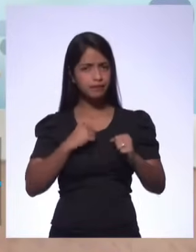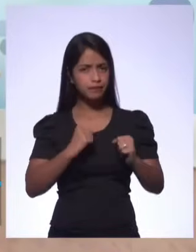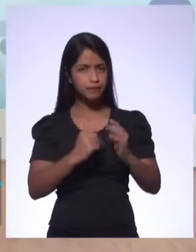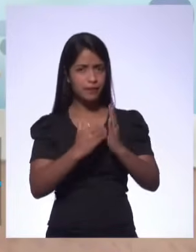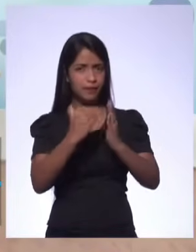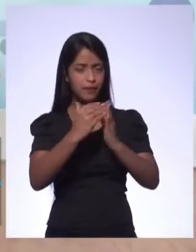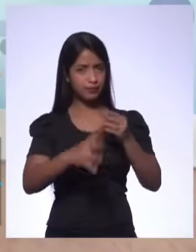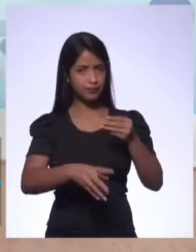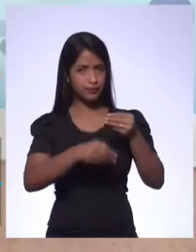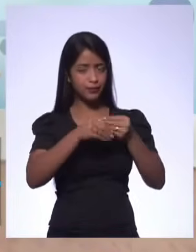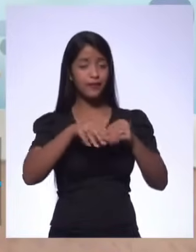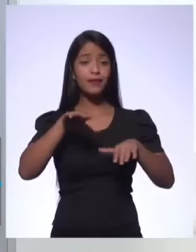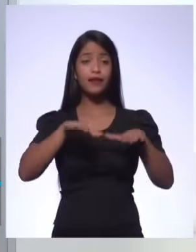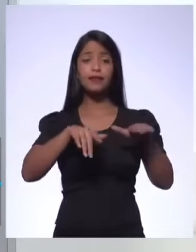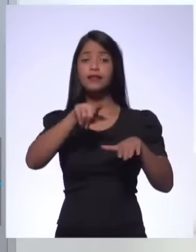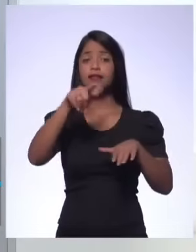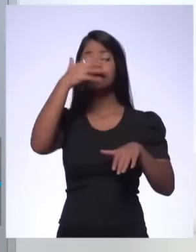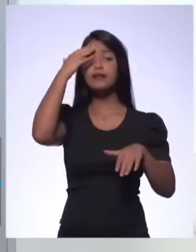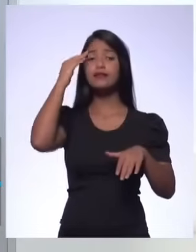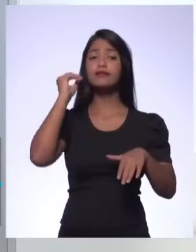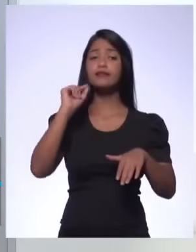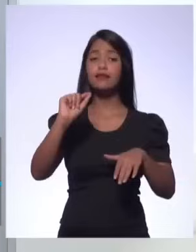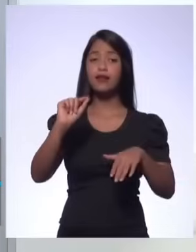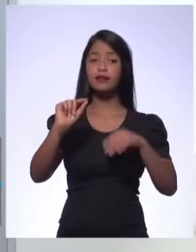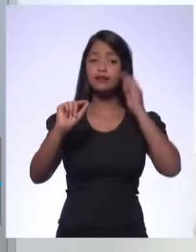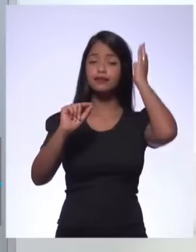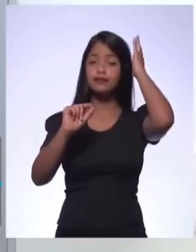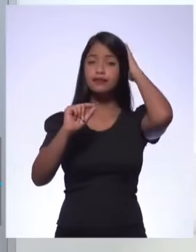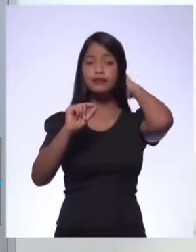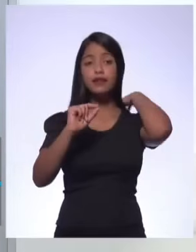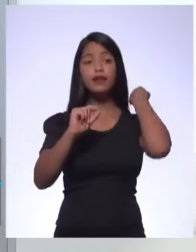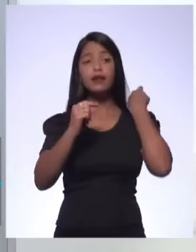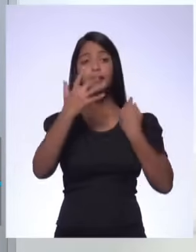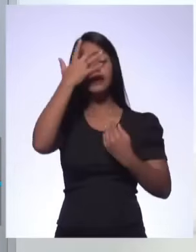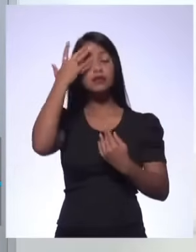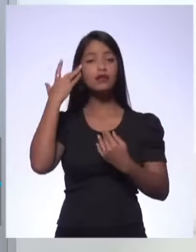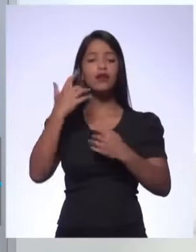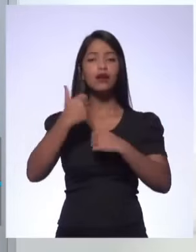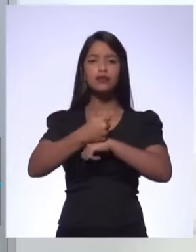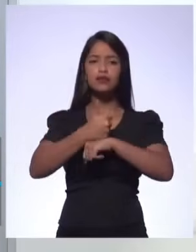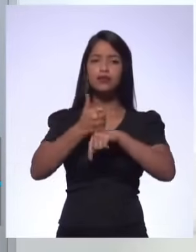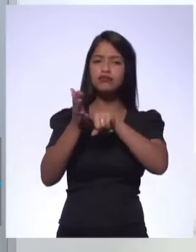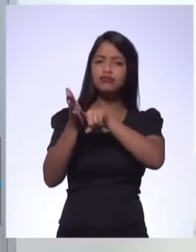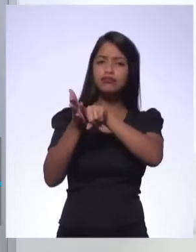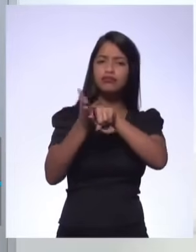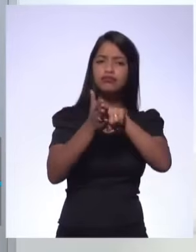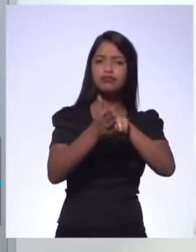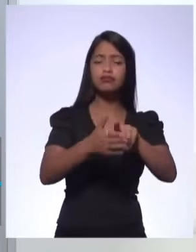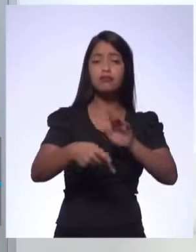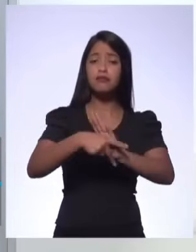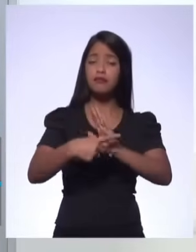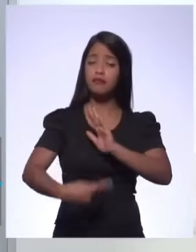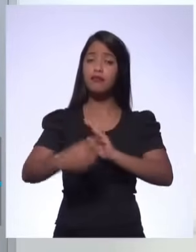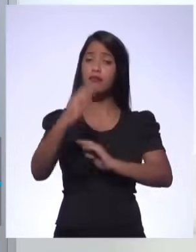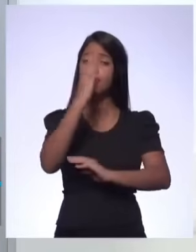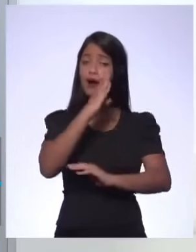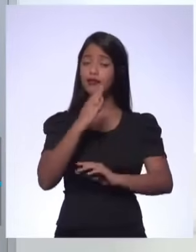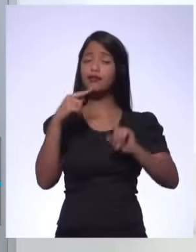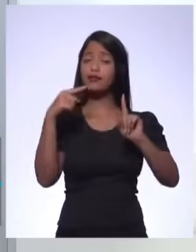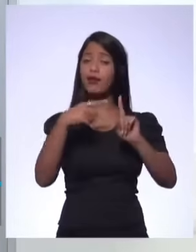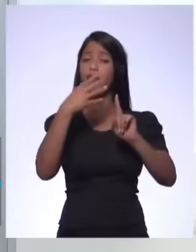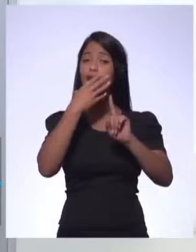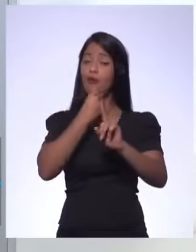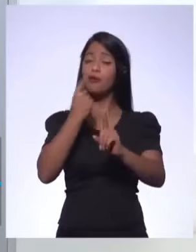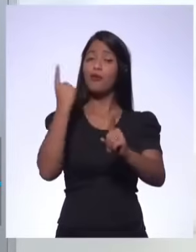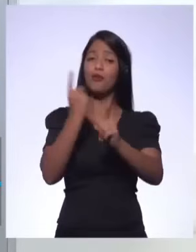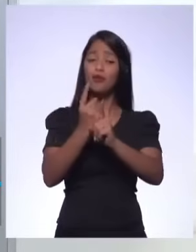as pessoas esqueçam de falar, que foi um pesquisador brasileiro que descobriu, tá bom? Eu tinha até colocado uma fotinho dele aí,